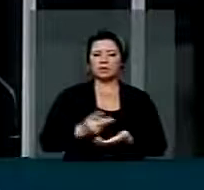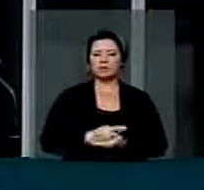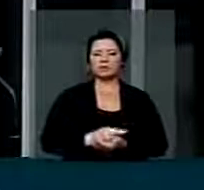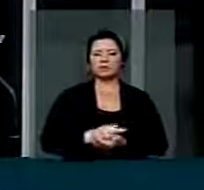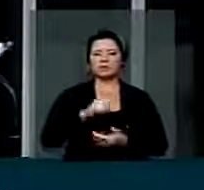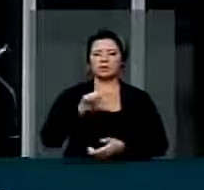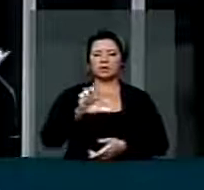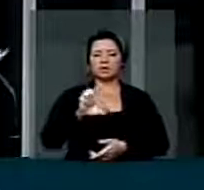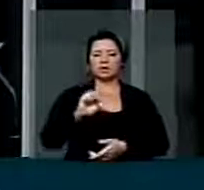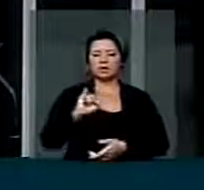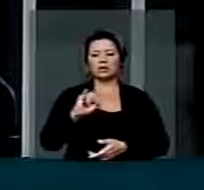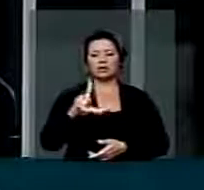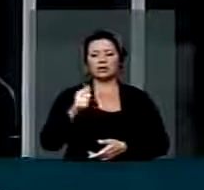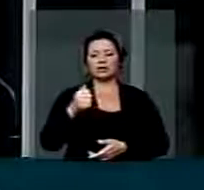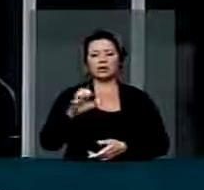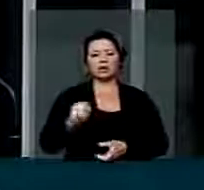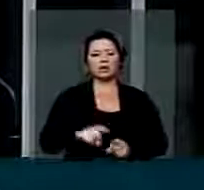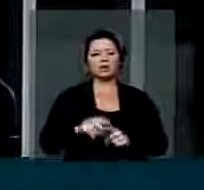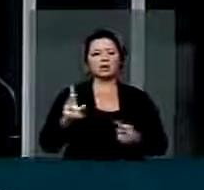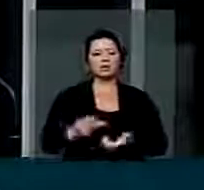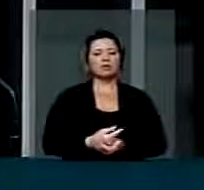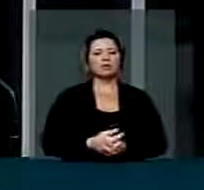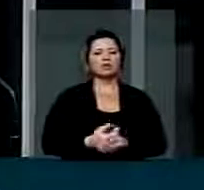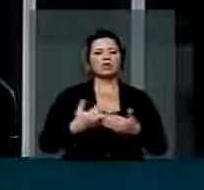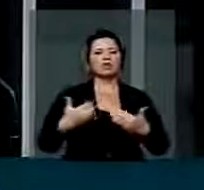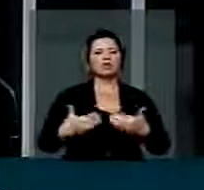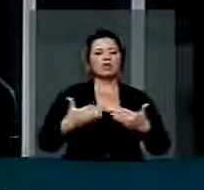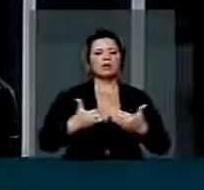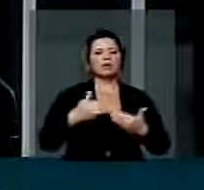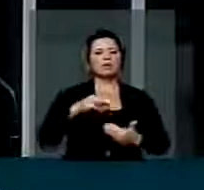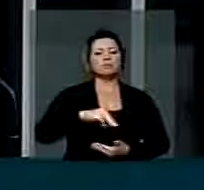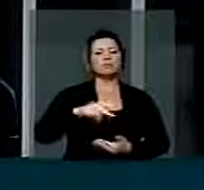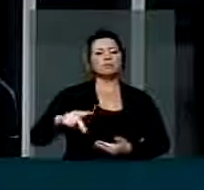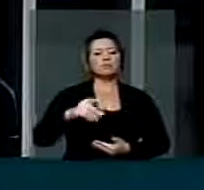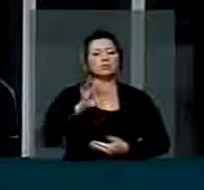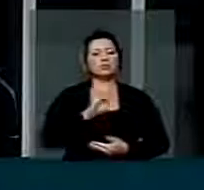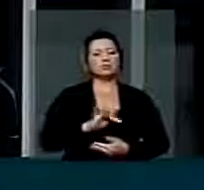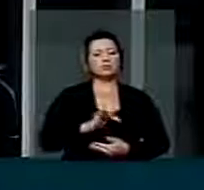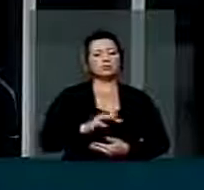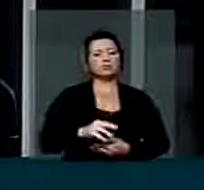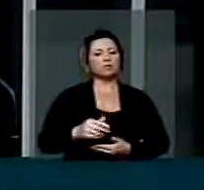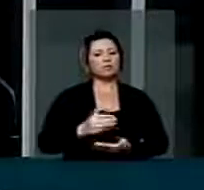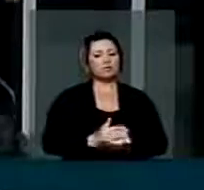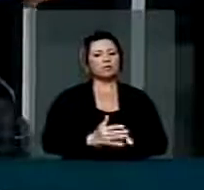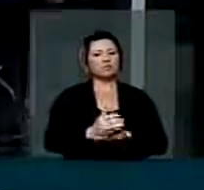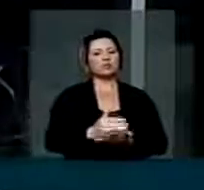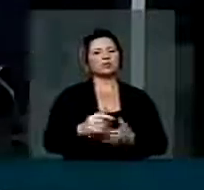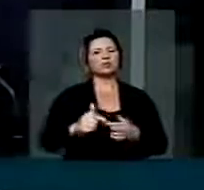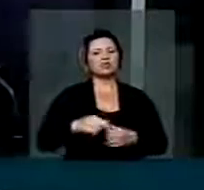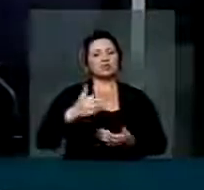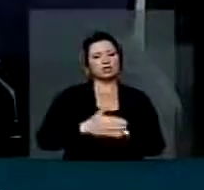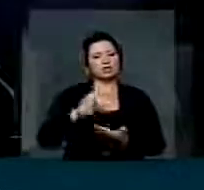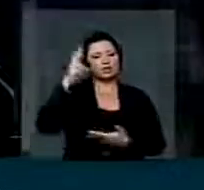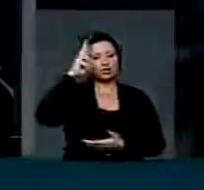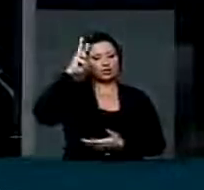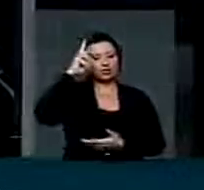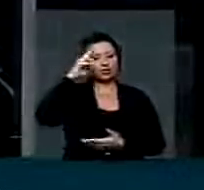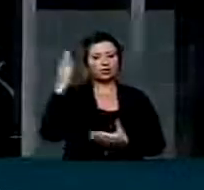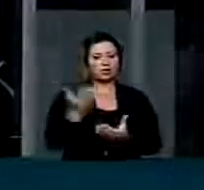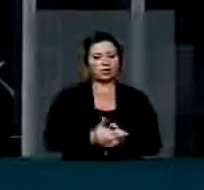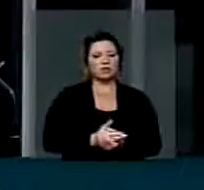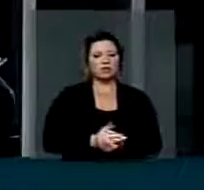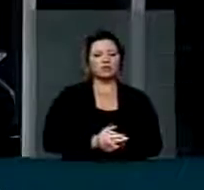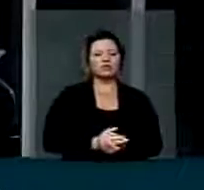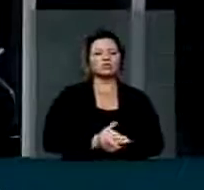desse leilão, que fizeram com que o Ministério Público Federal entrasse na segunda-feira com uma ação